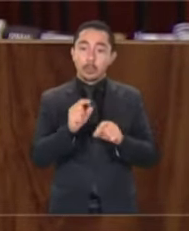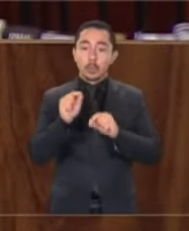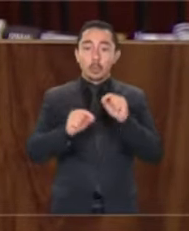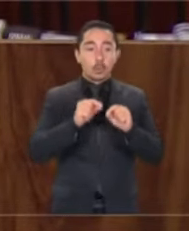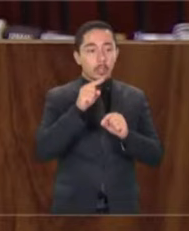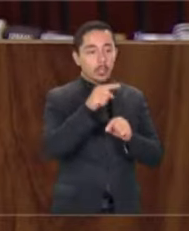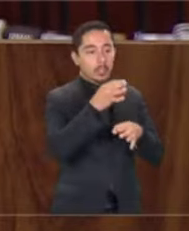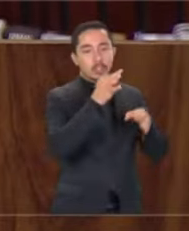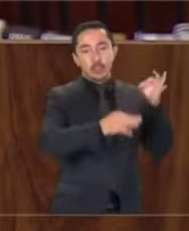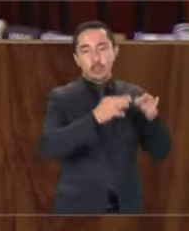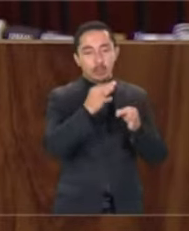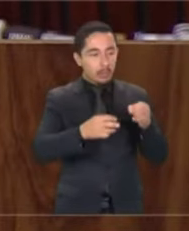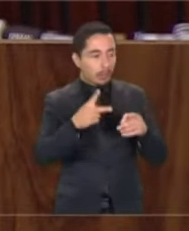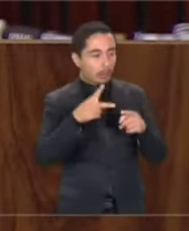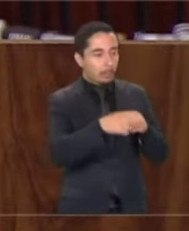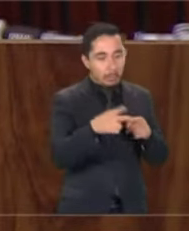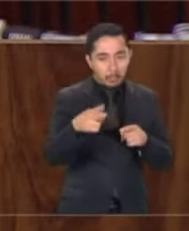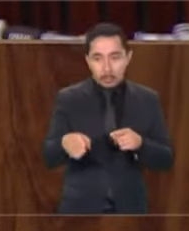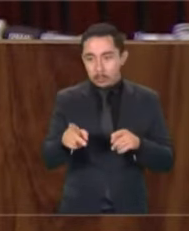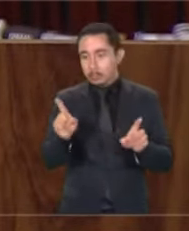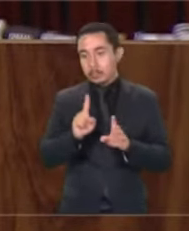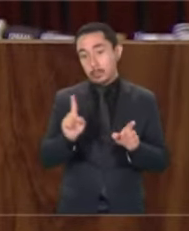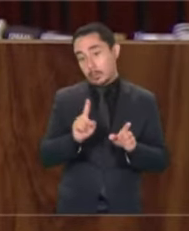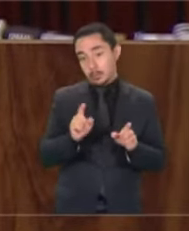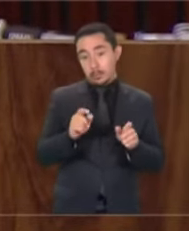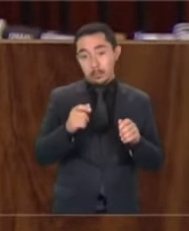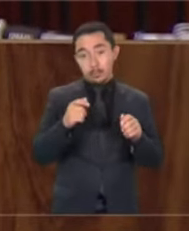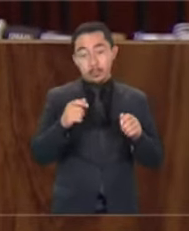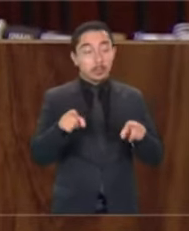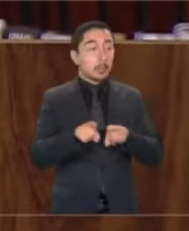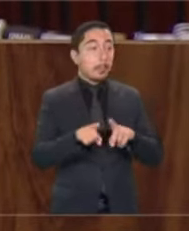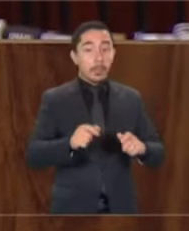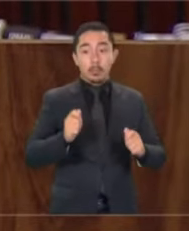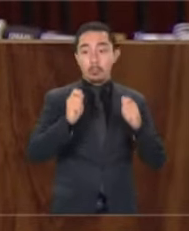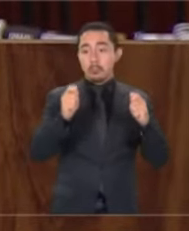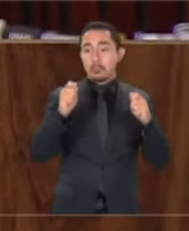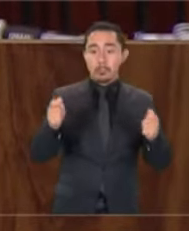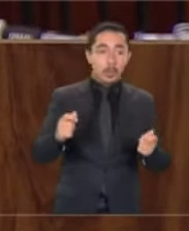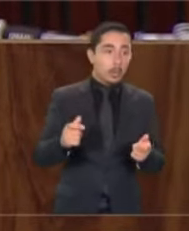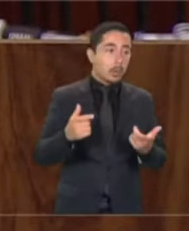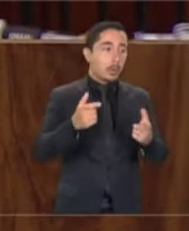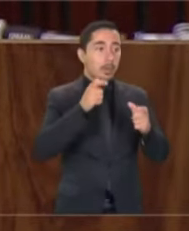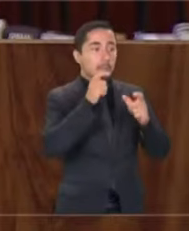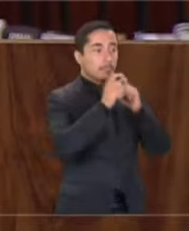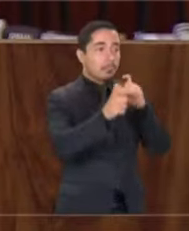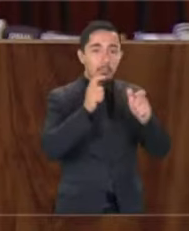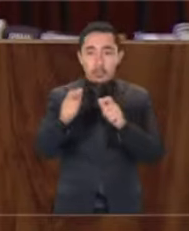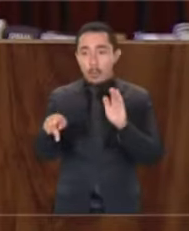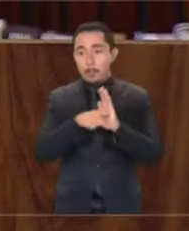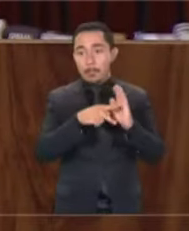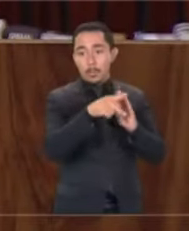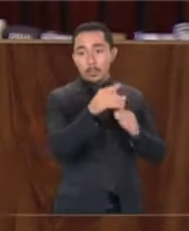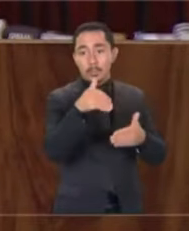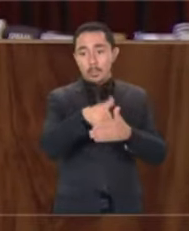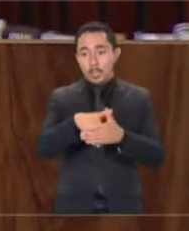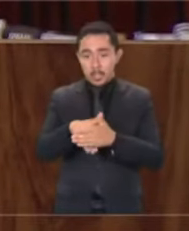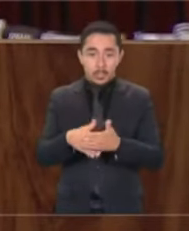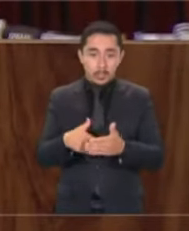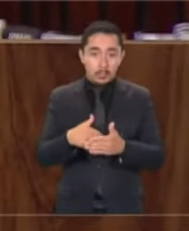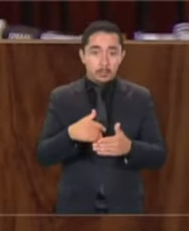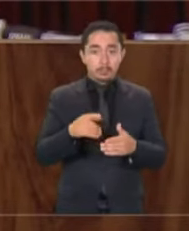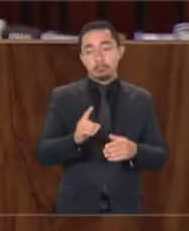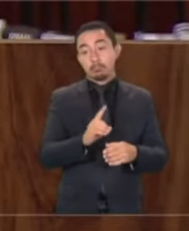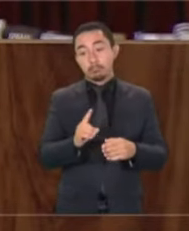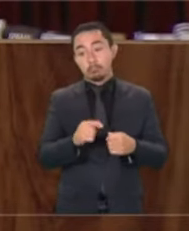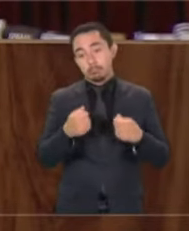judiciário nas manifestações e críticas próprias do embate eleitoral, sob pena de se tolher